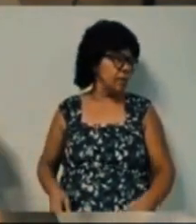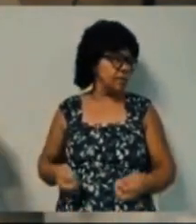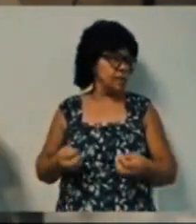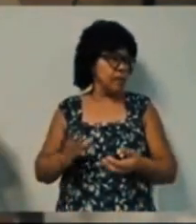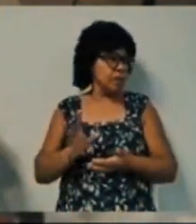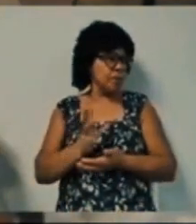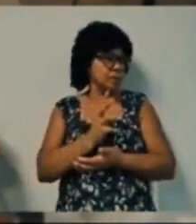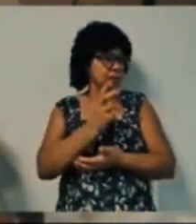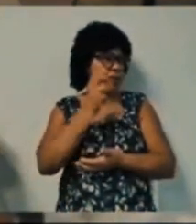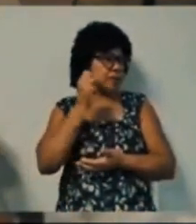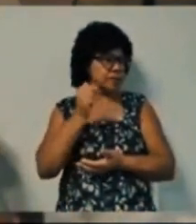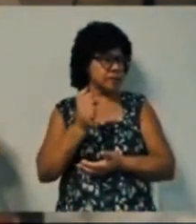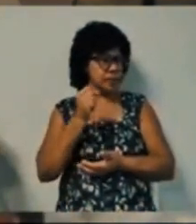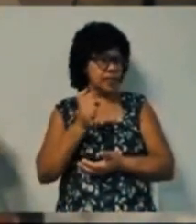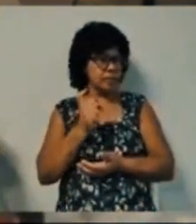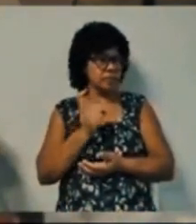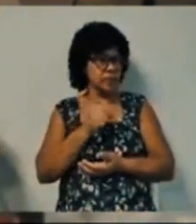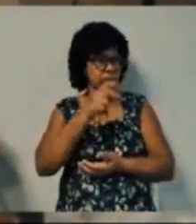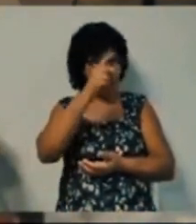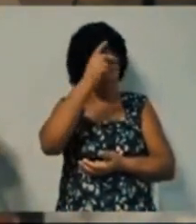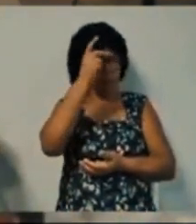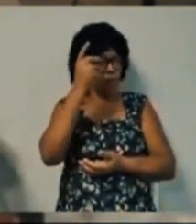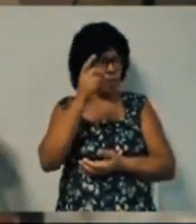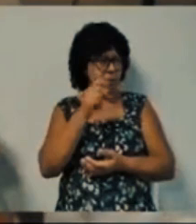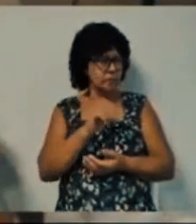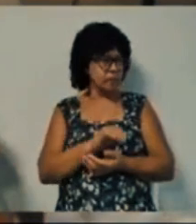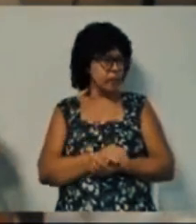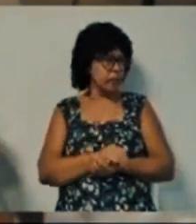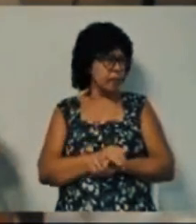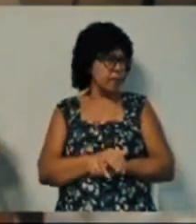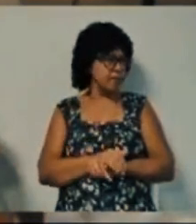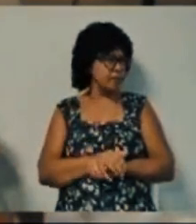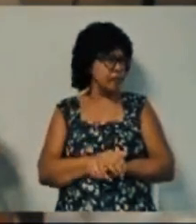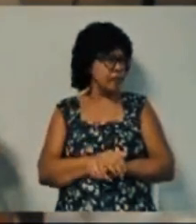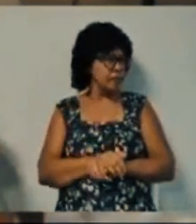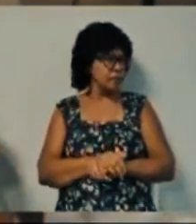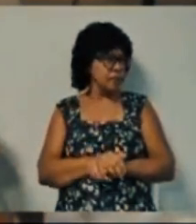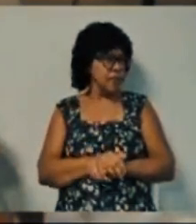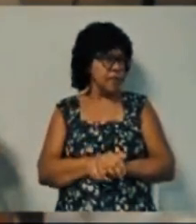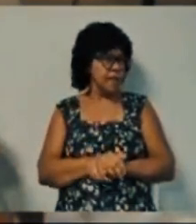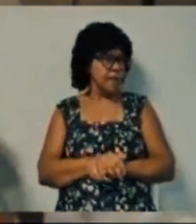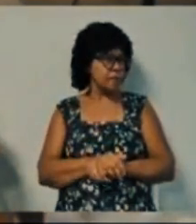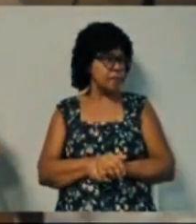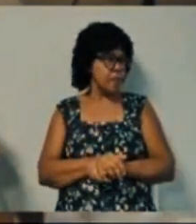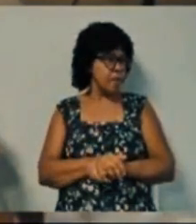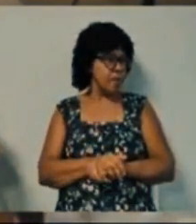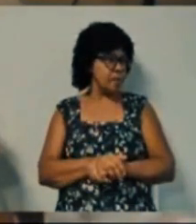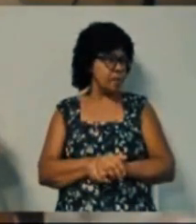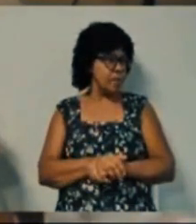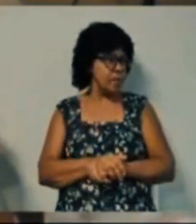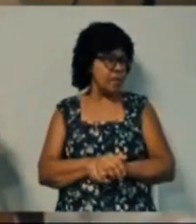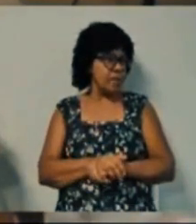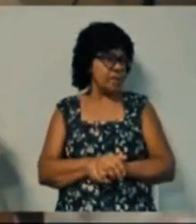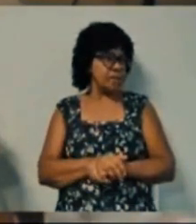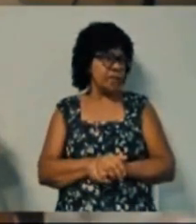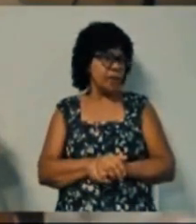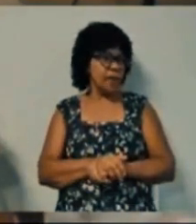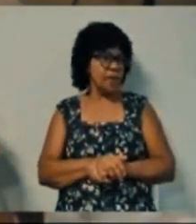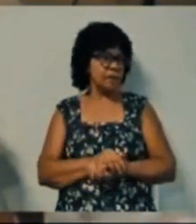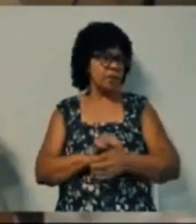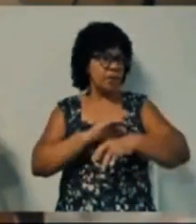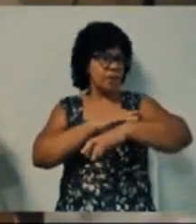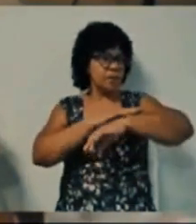Para tocar, Senhor, cirurgicamente no corpo do teu filho e da